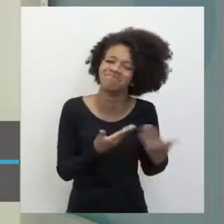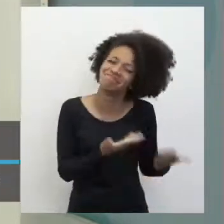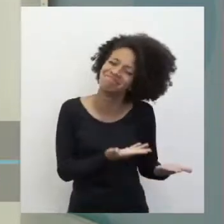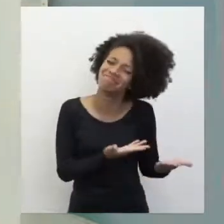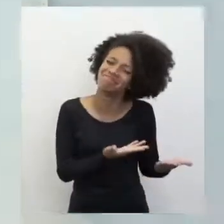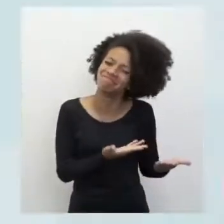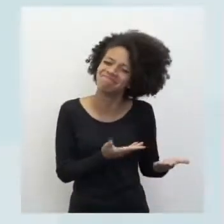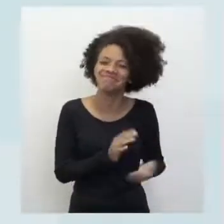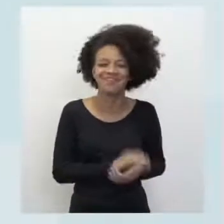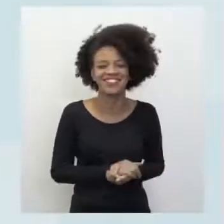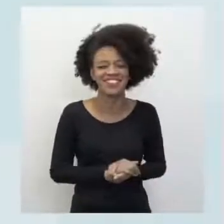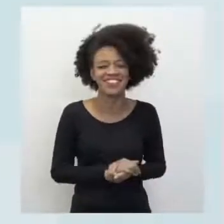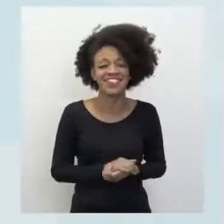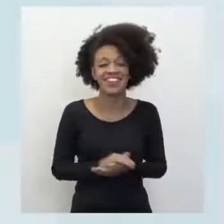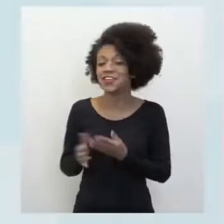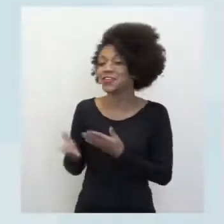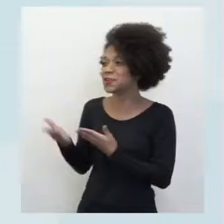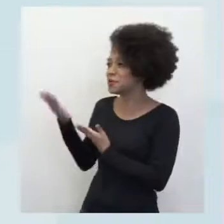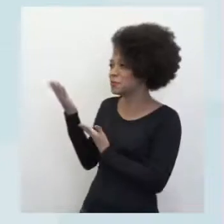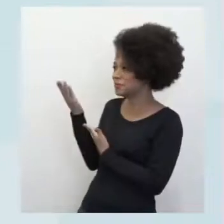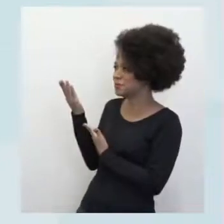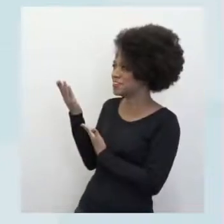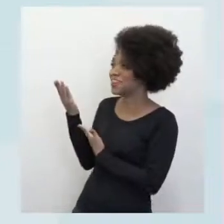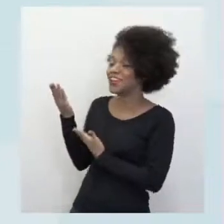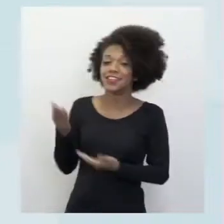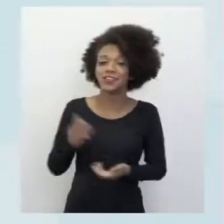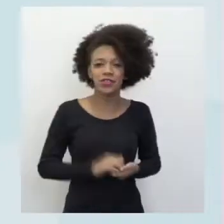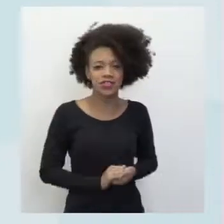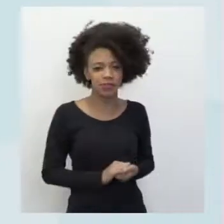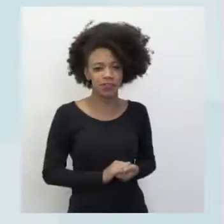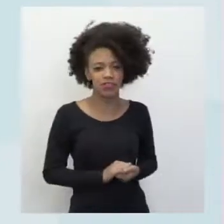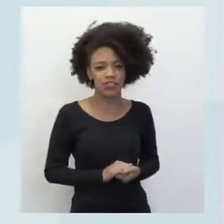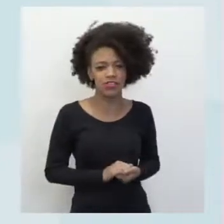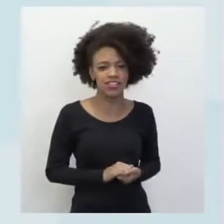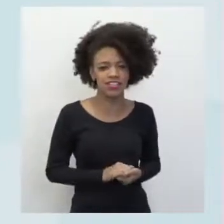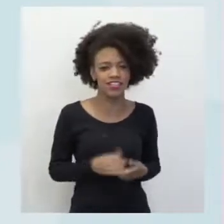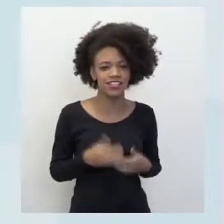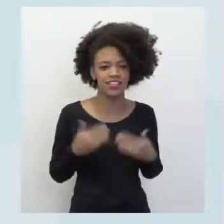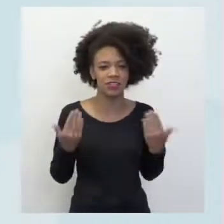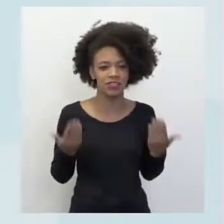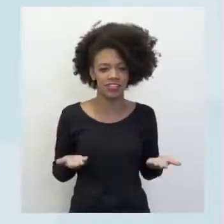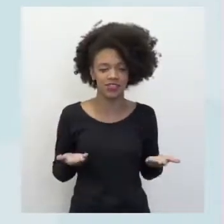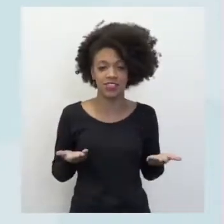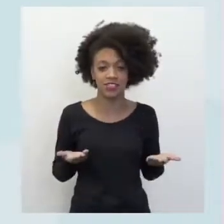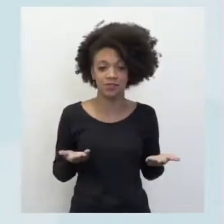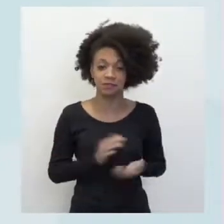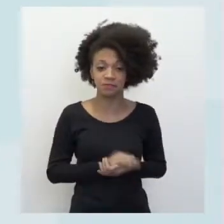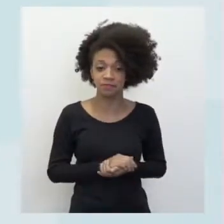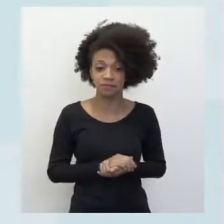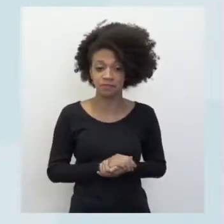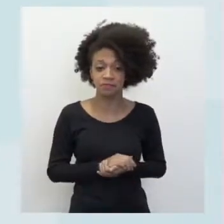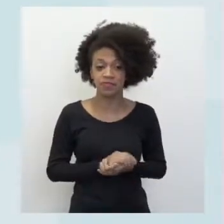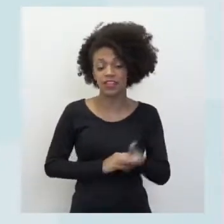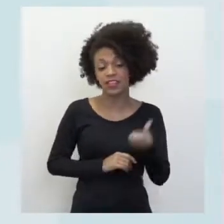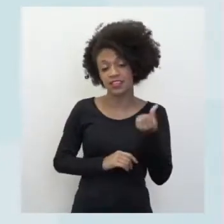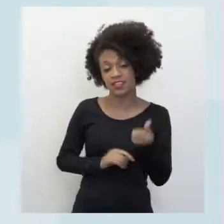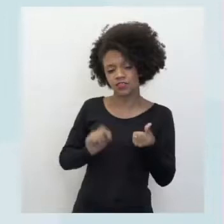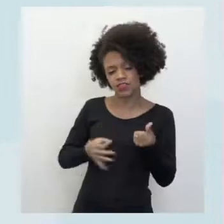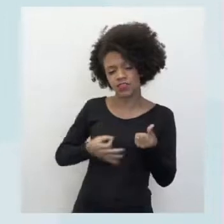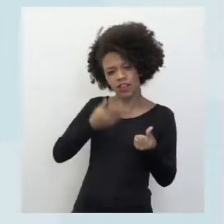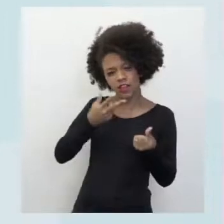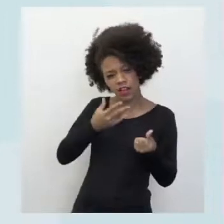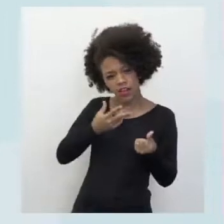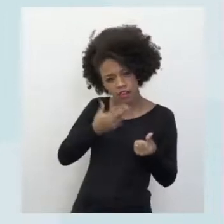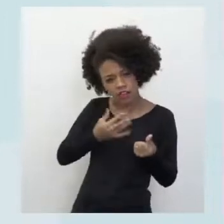que culturas pertencem os contos lidos? Justifique sua resposta. E a 6, você acha importante